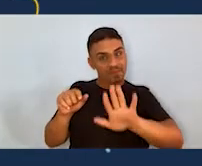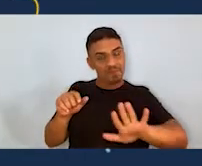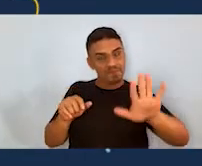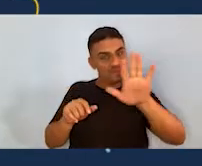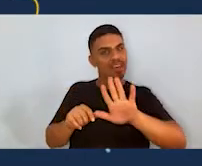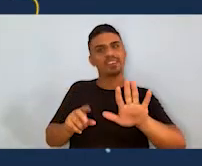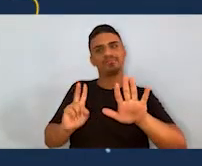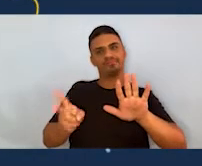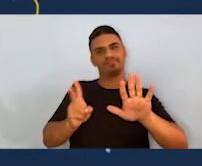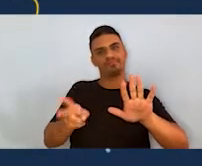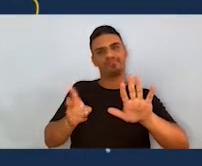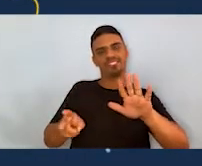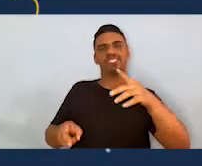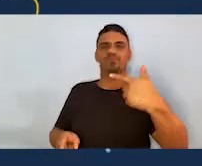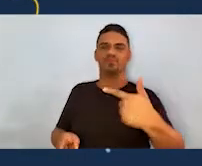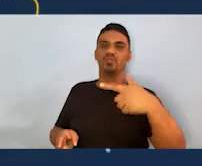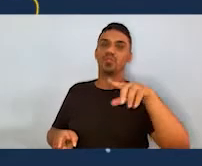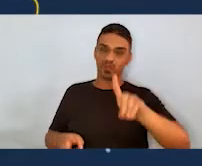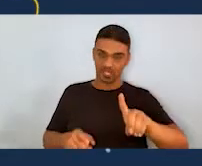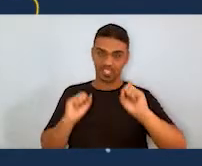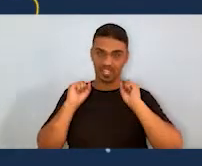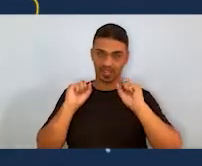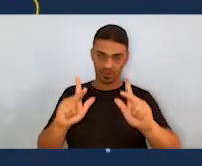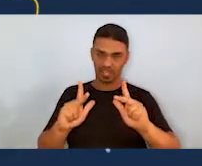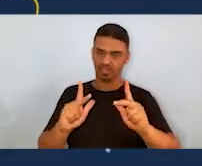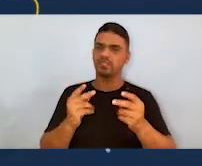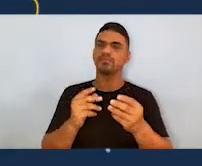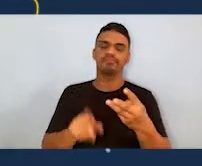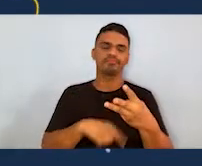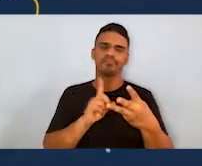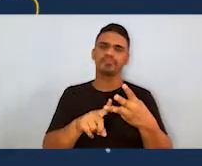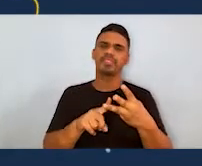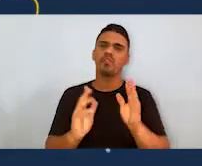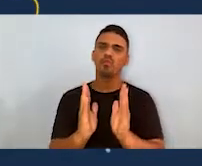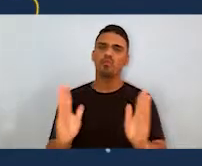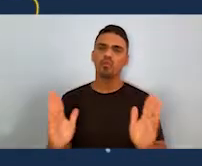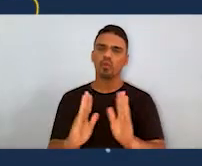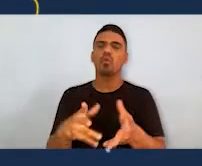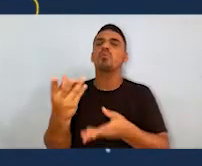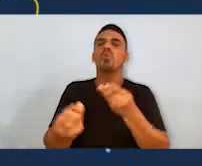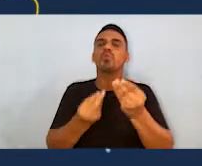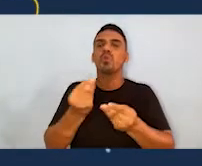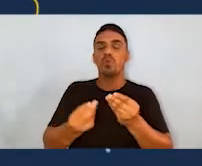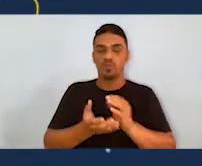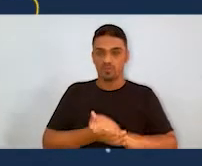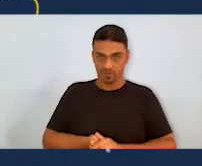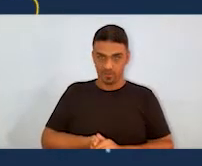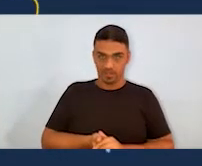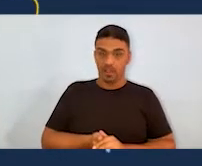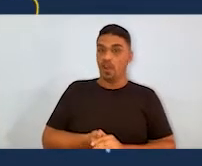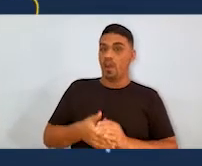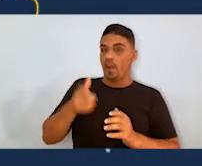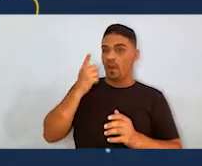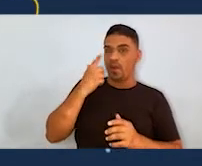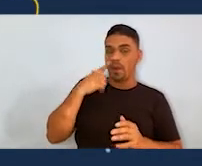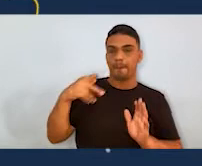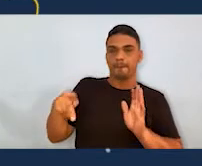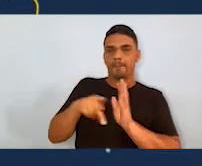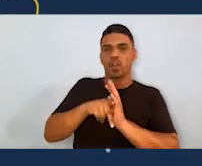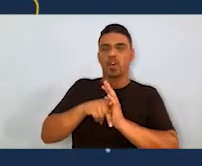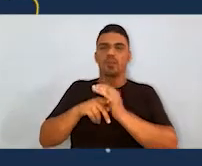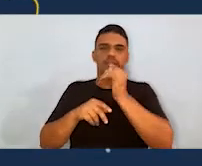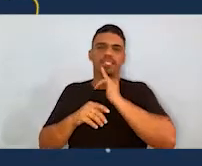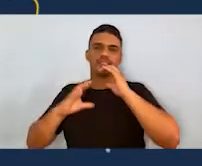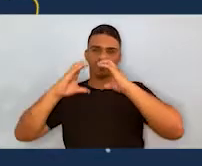sendo 2D. Então, como é que a gente dá volume? Bom, existem algumas formas. O próprio contorno,